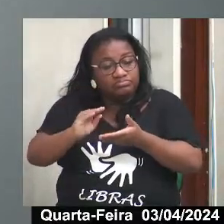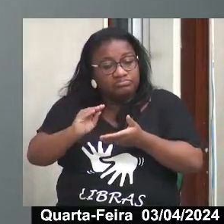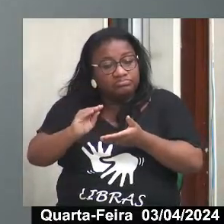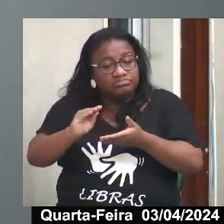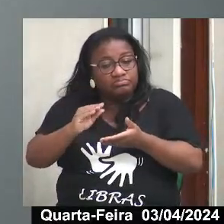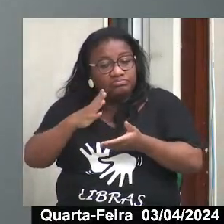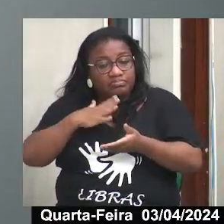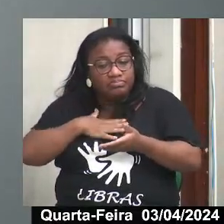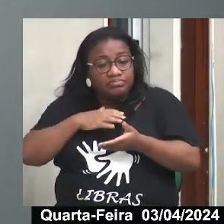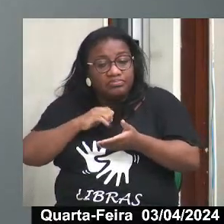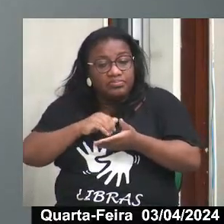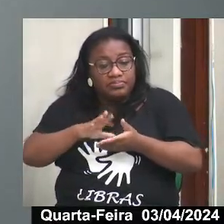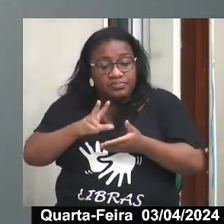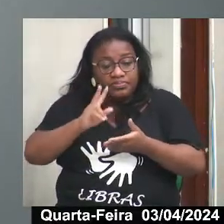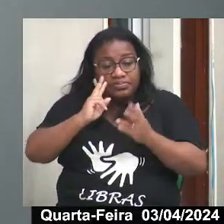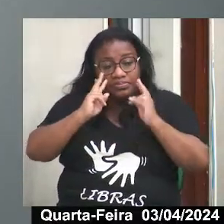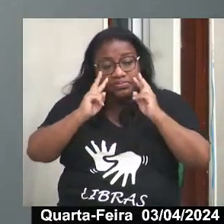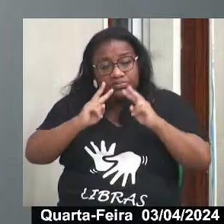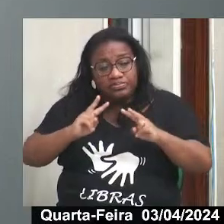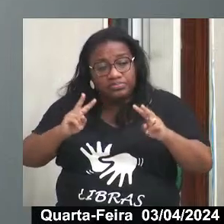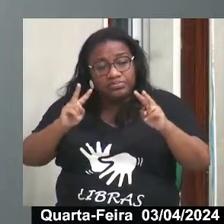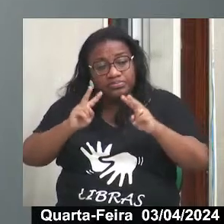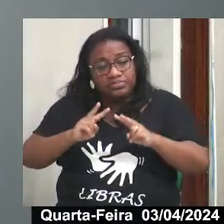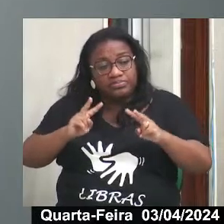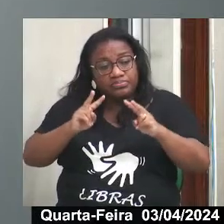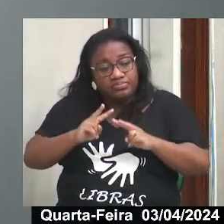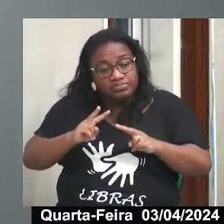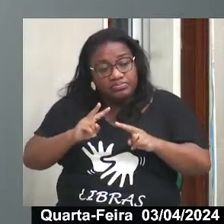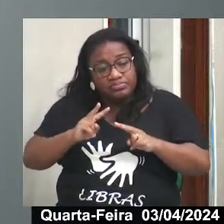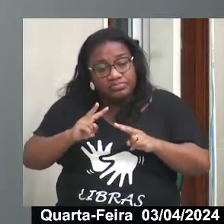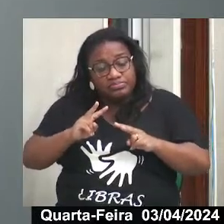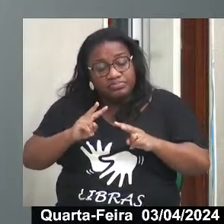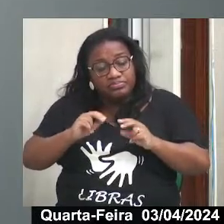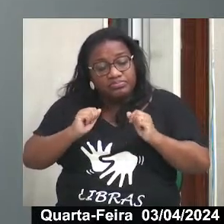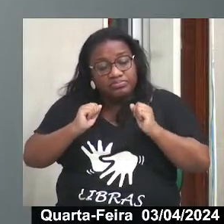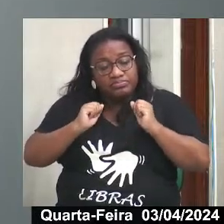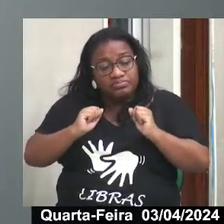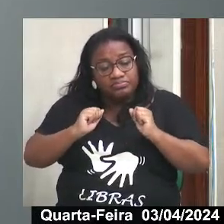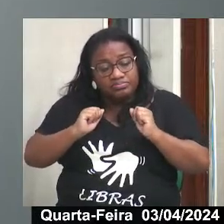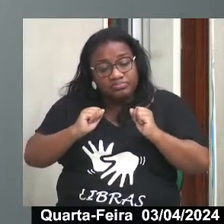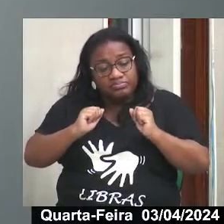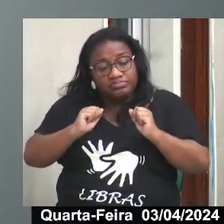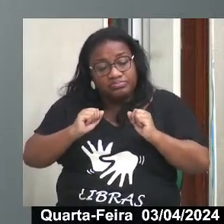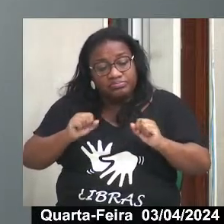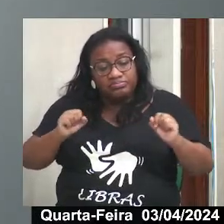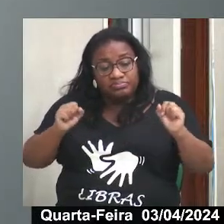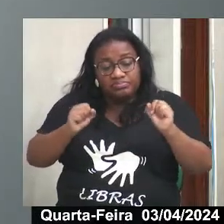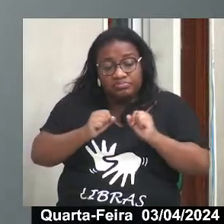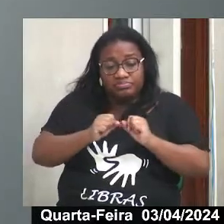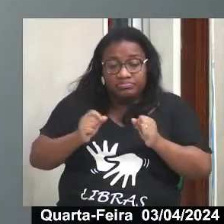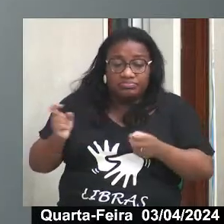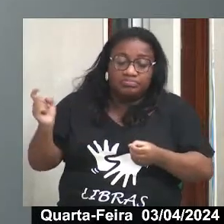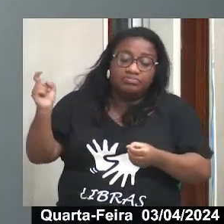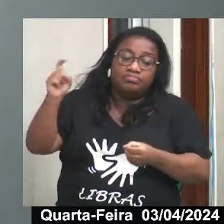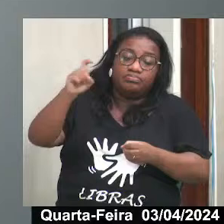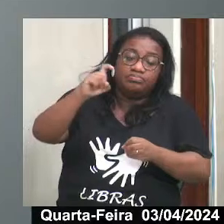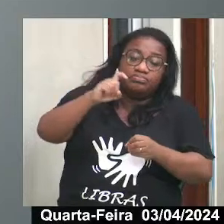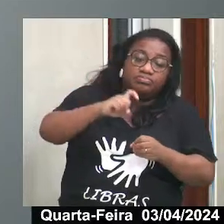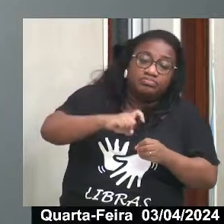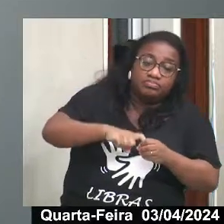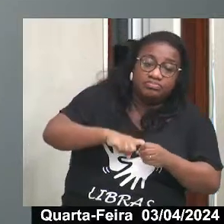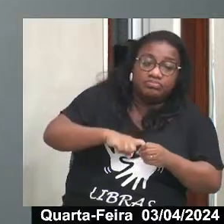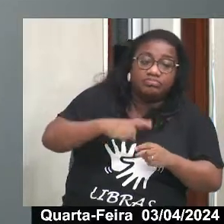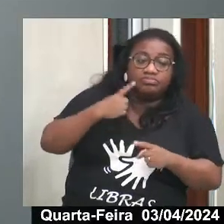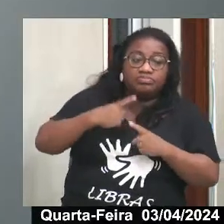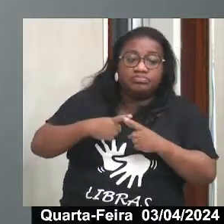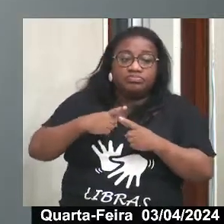mandato. E aí os senhores acompanharam, na semana passada nós conseguimos a liminar para voltar para o nosso cargo,